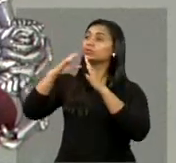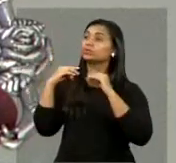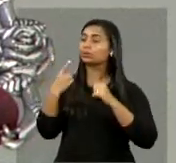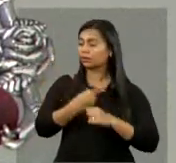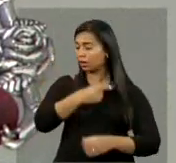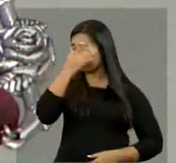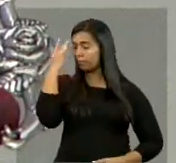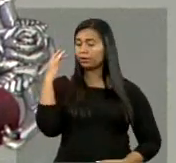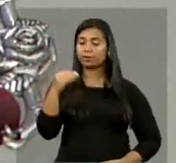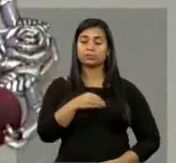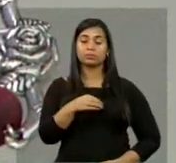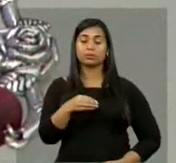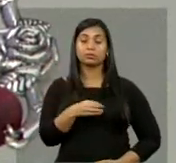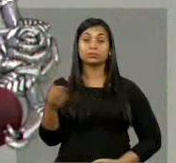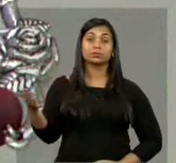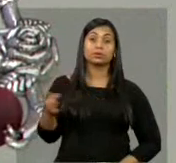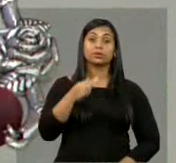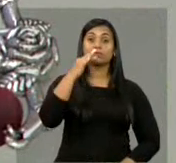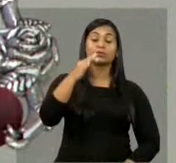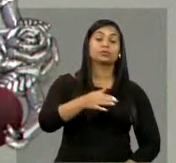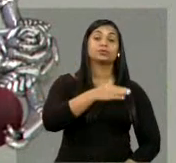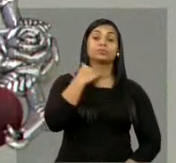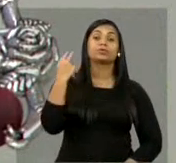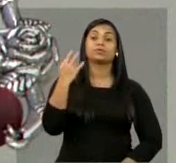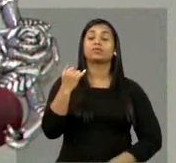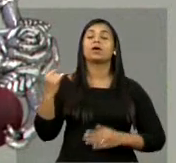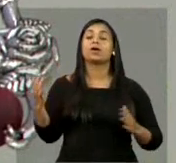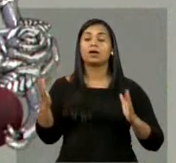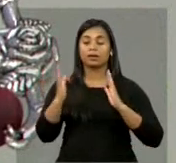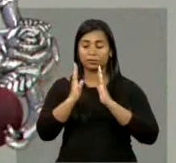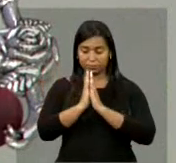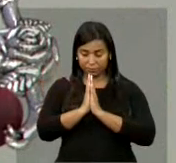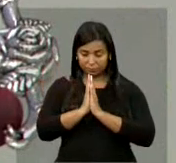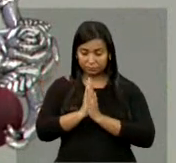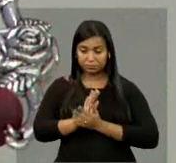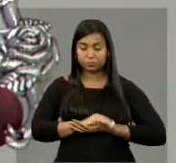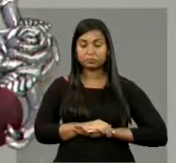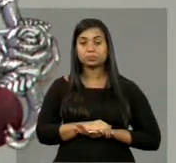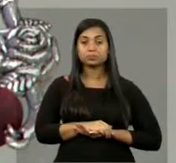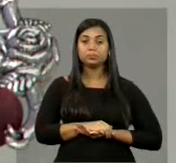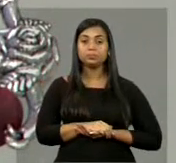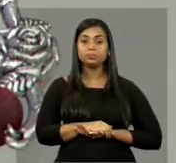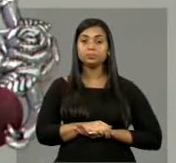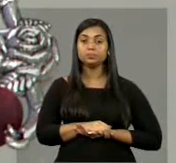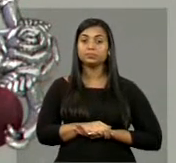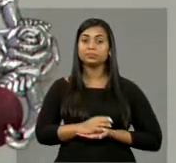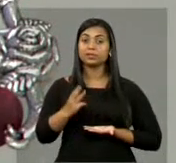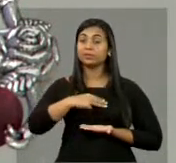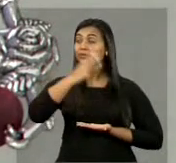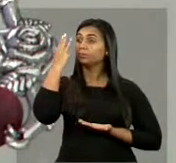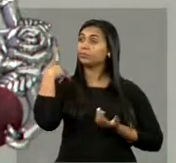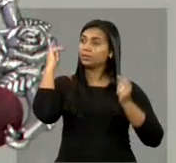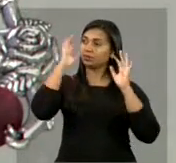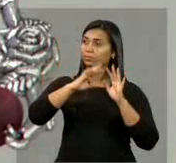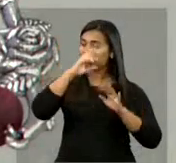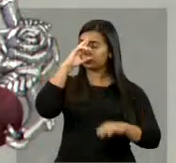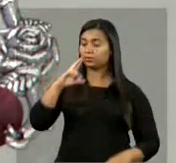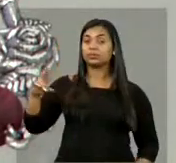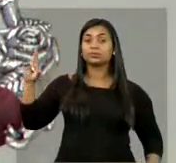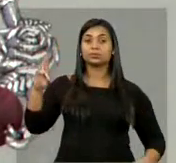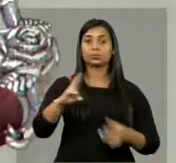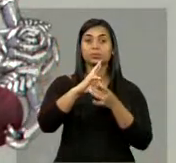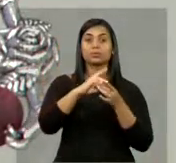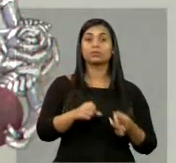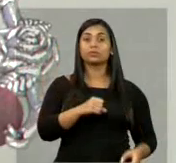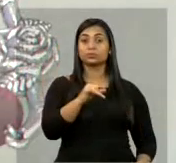de Deus, rogai por nós, pecadores, agora e na hora de nossa morte. Amém. Ave Maria, cheia de